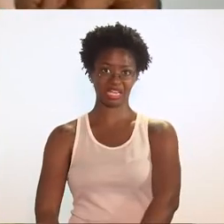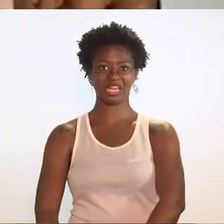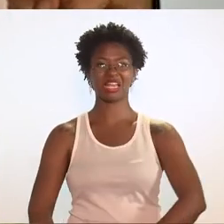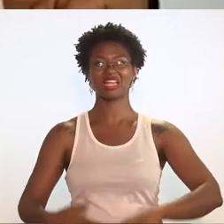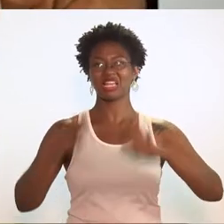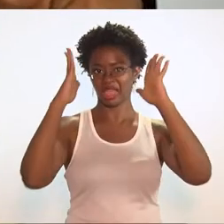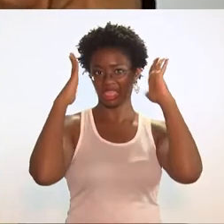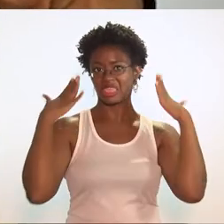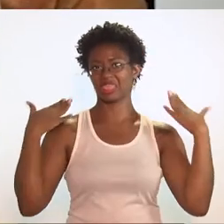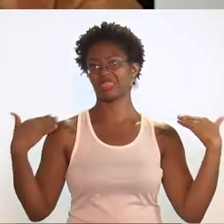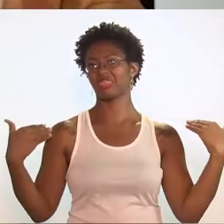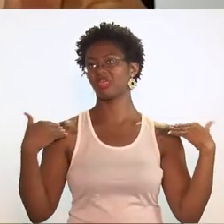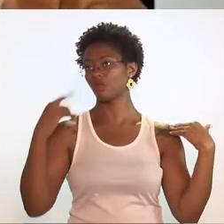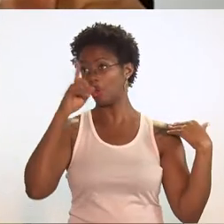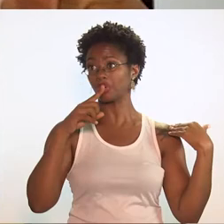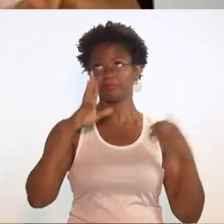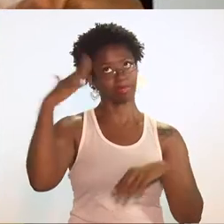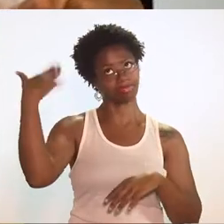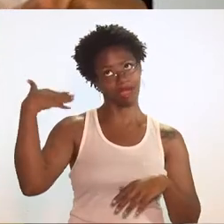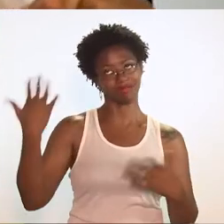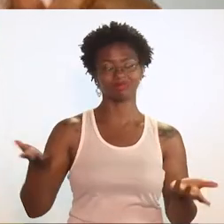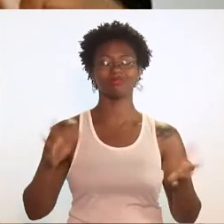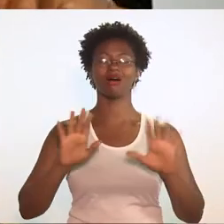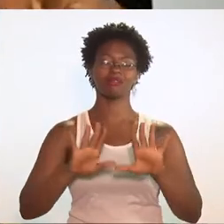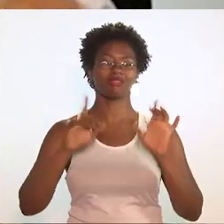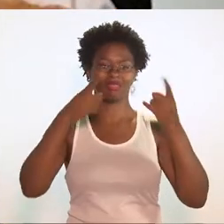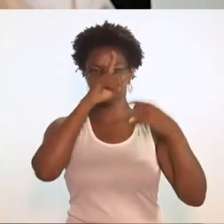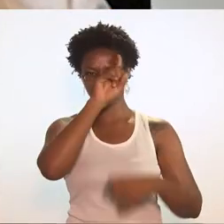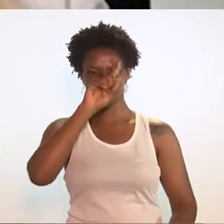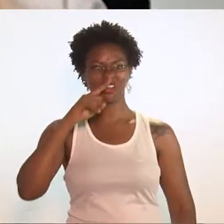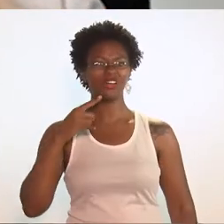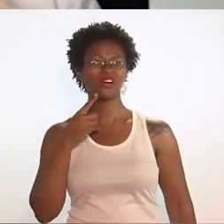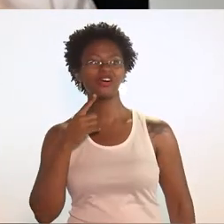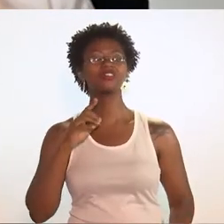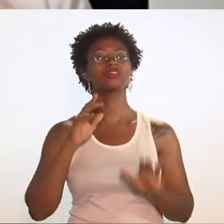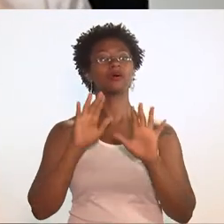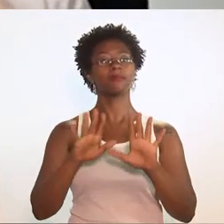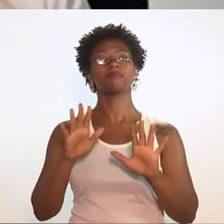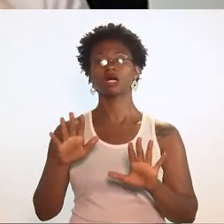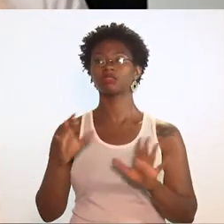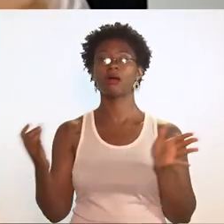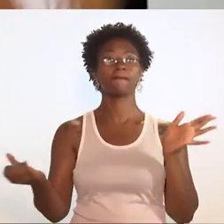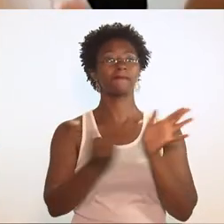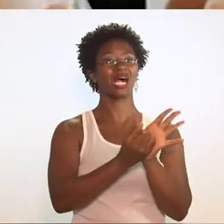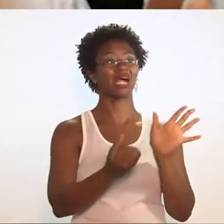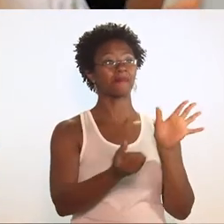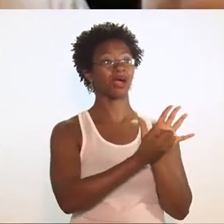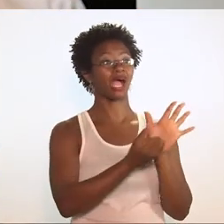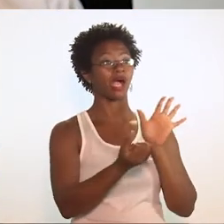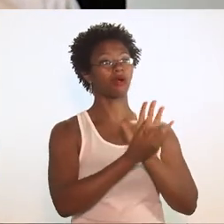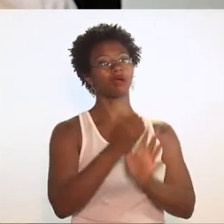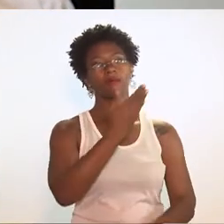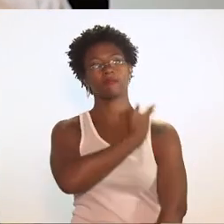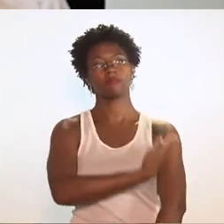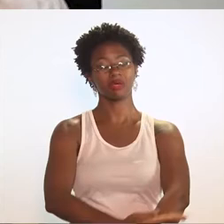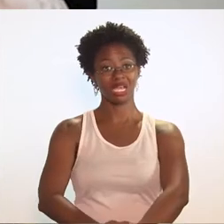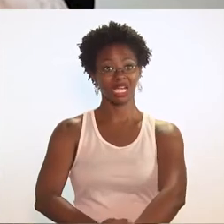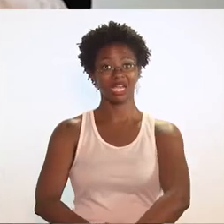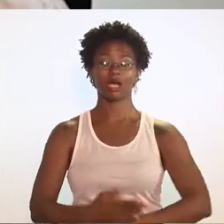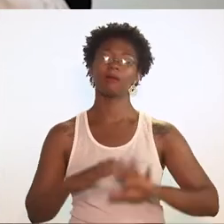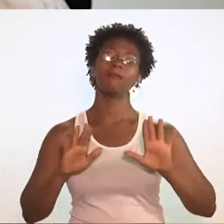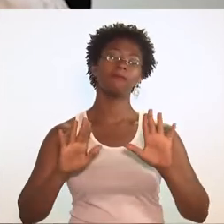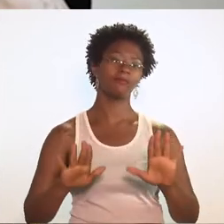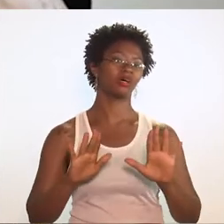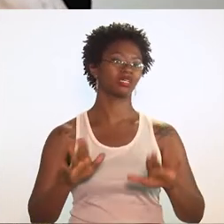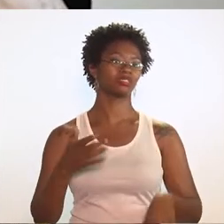branca, cabelos loiros pintados, né? Mas tudo bem, né? e sou rotulada de